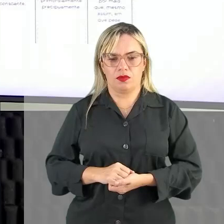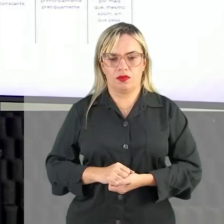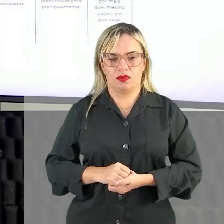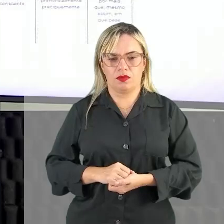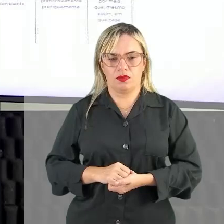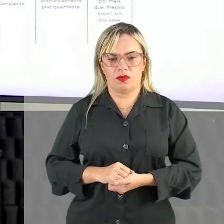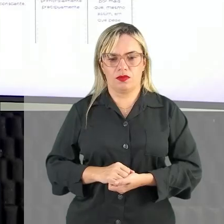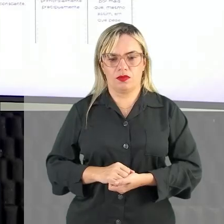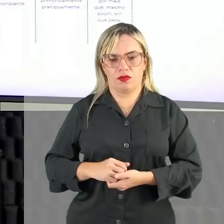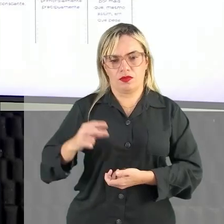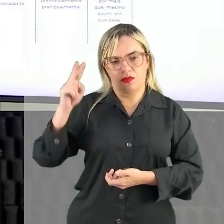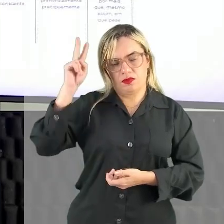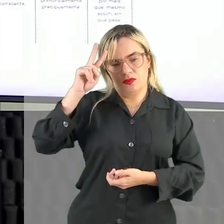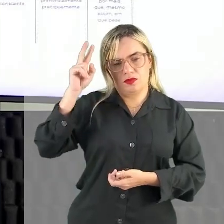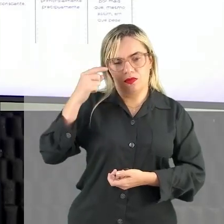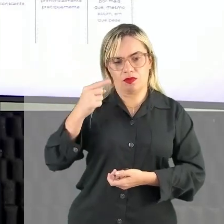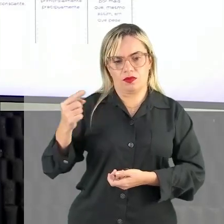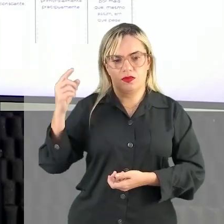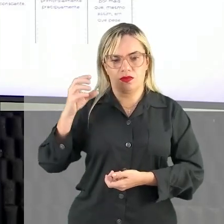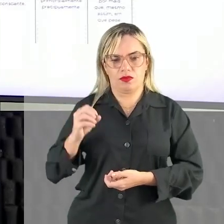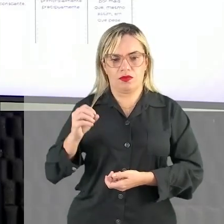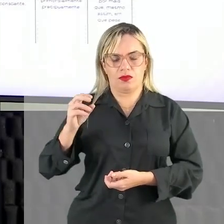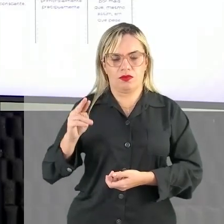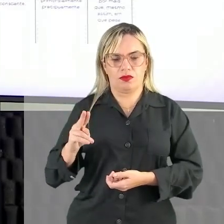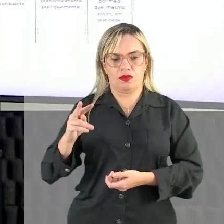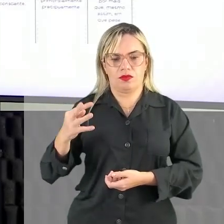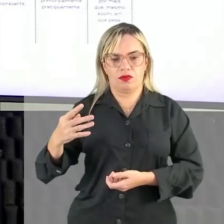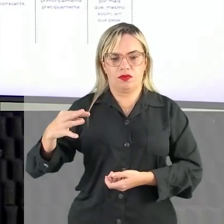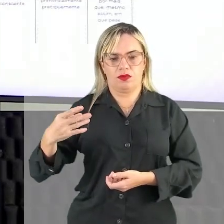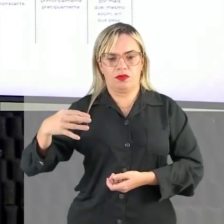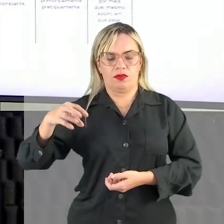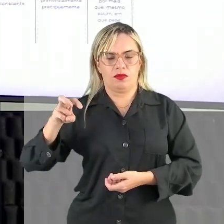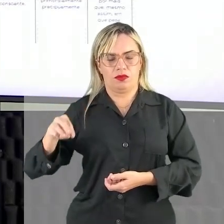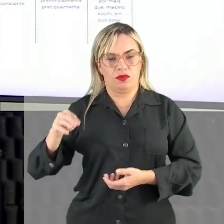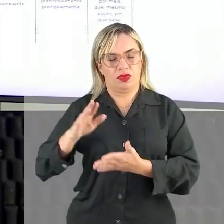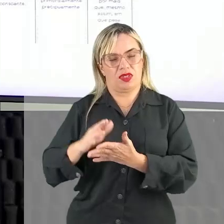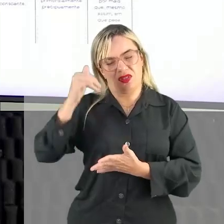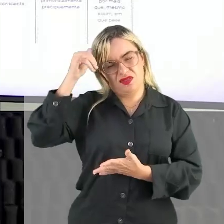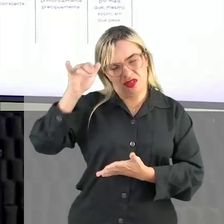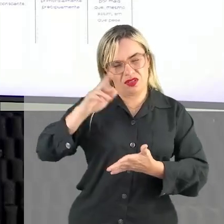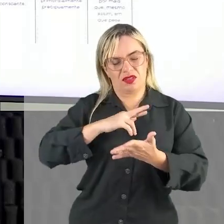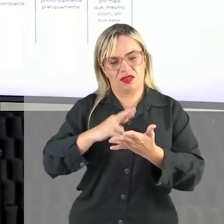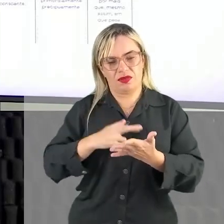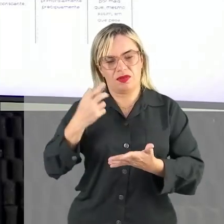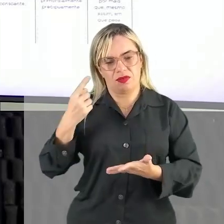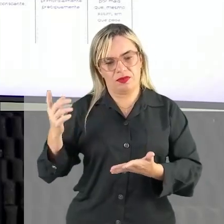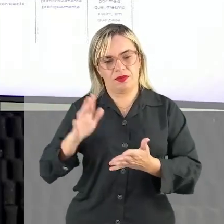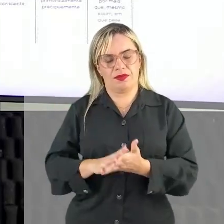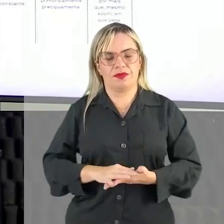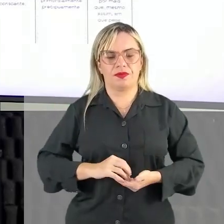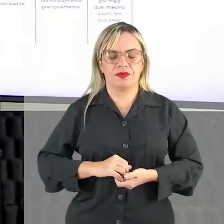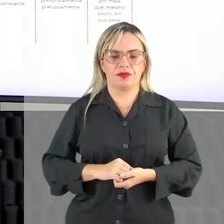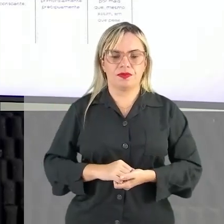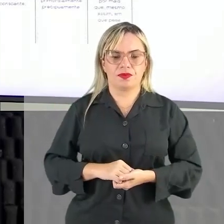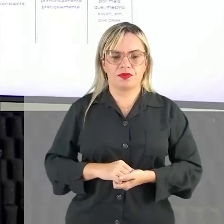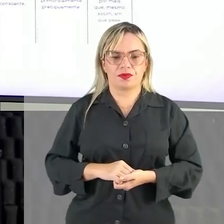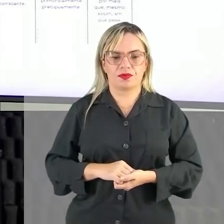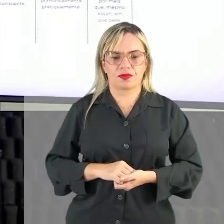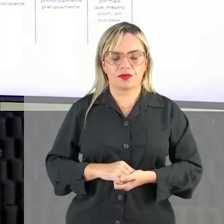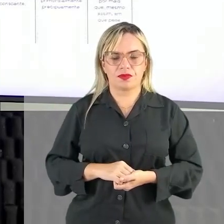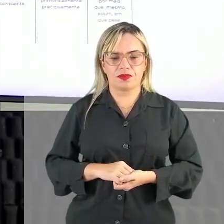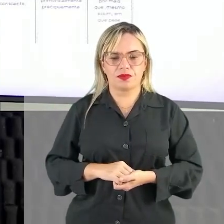aqui mas deve ser evitado na hora da redação tá por iguais razões além desse fator bem como se